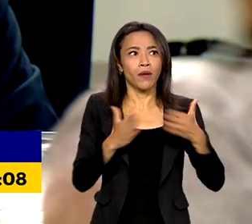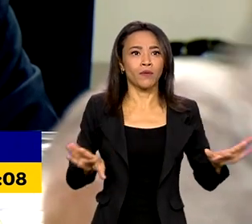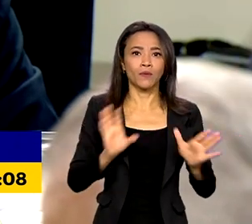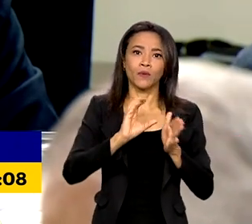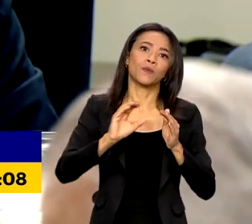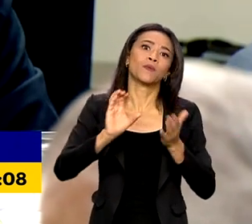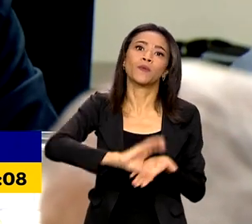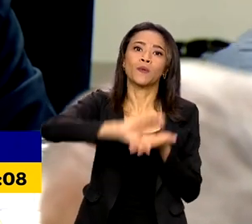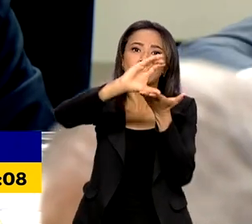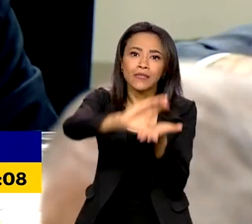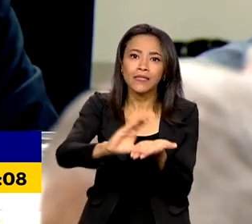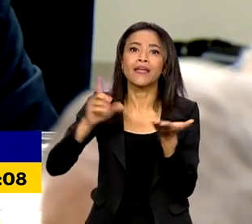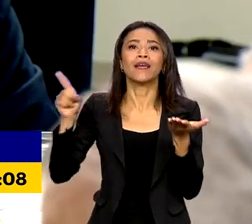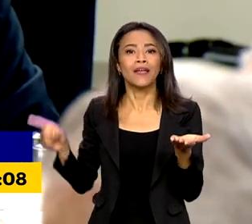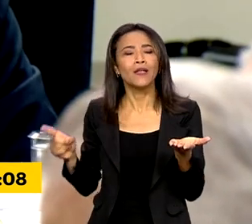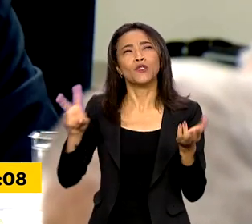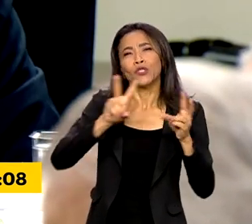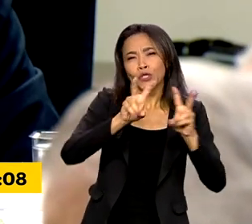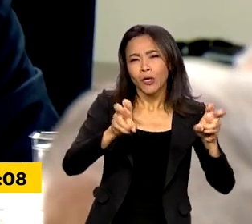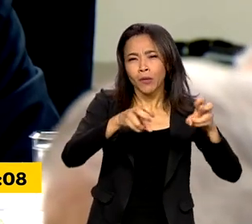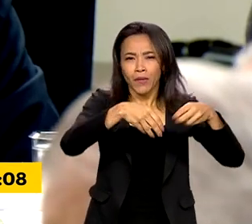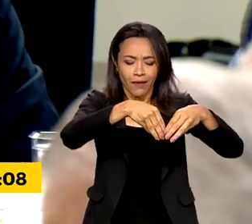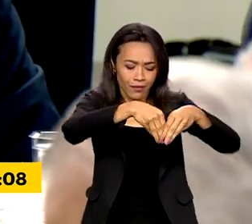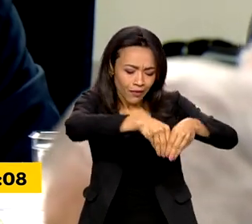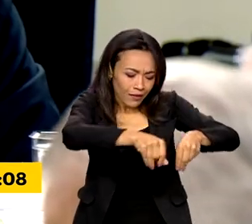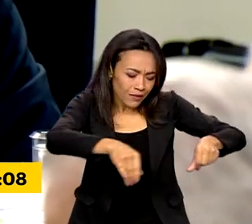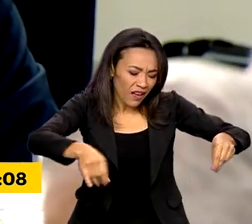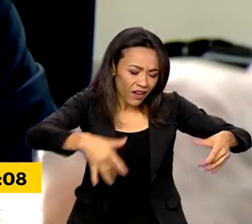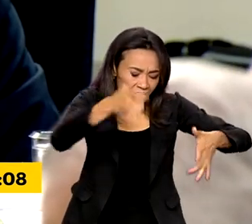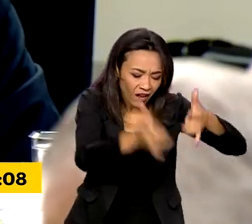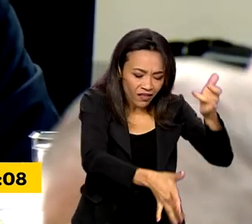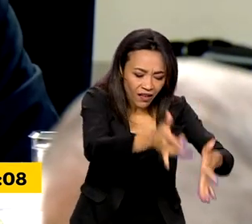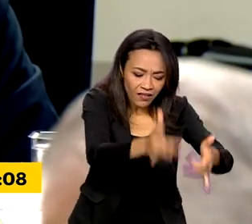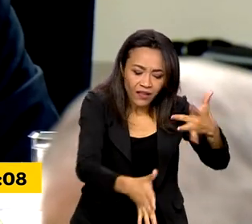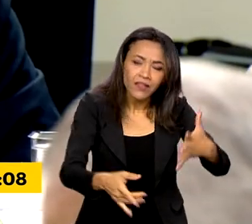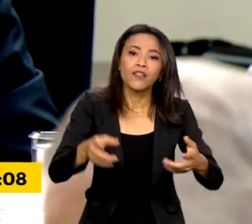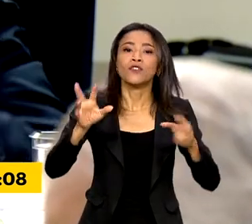grupo de trabalho sobre o tema das terras degradadas, sobre transição energética, né?